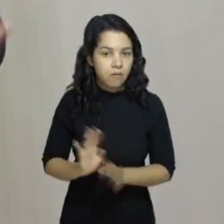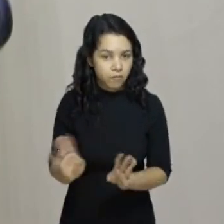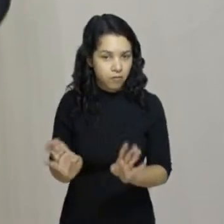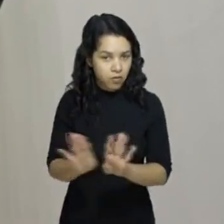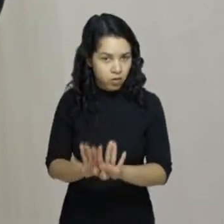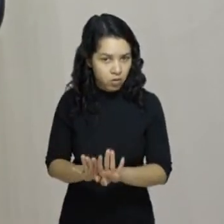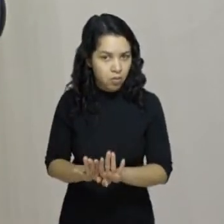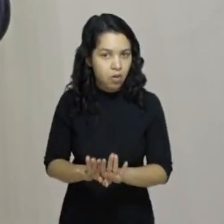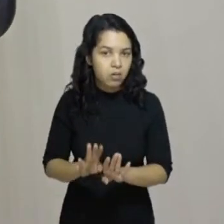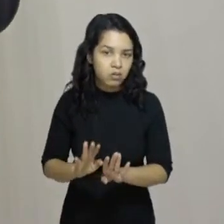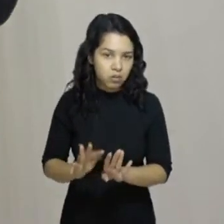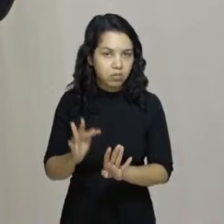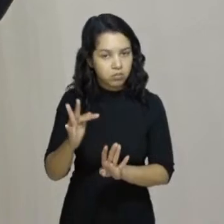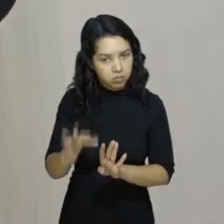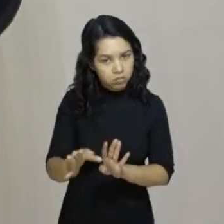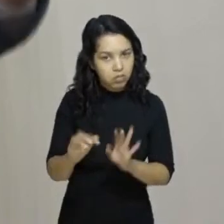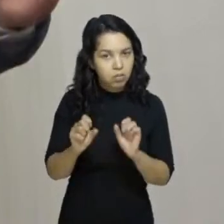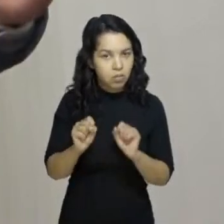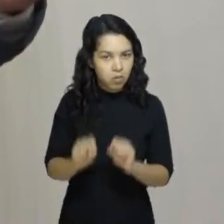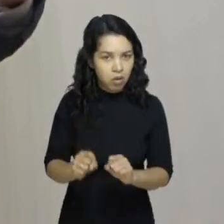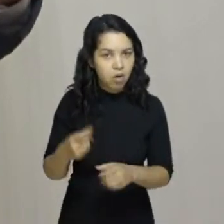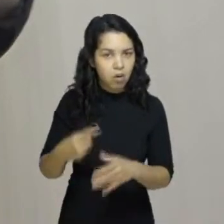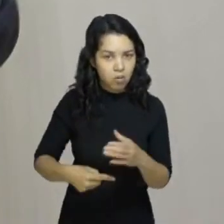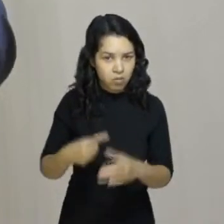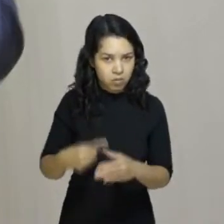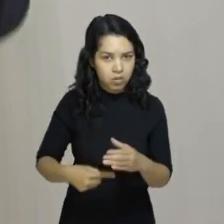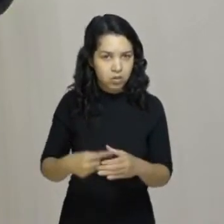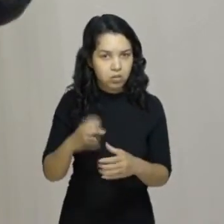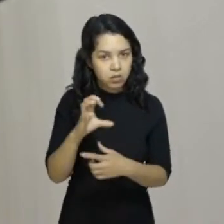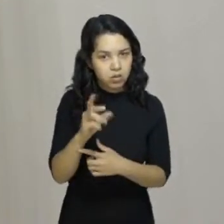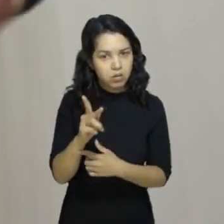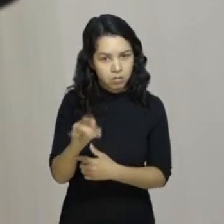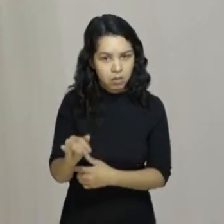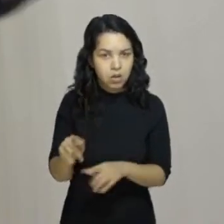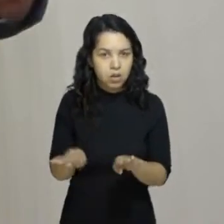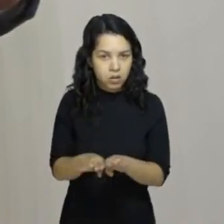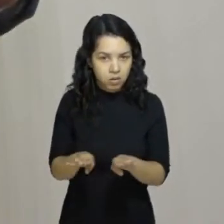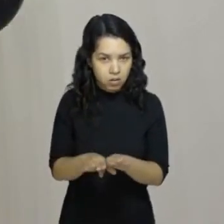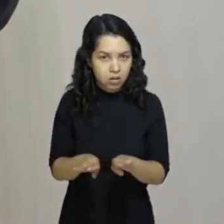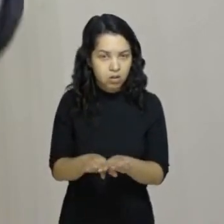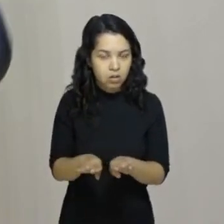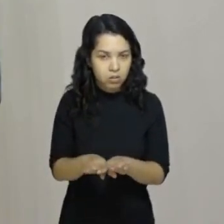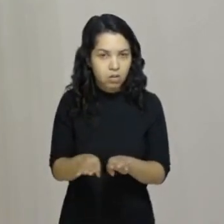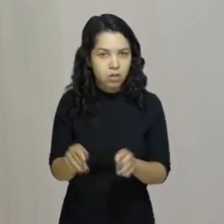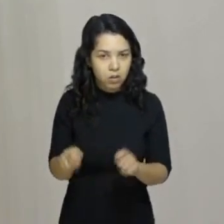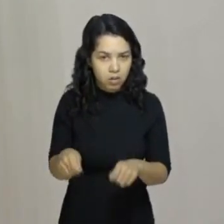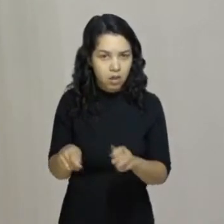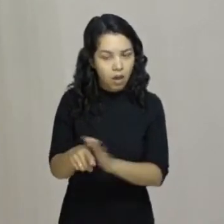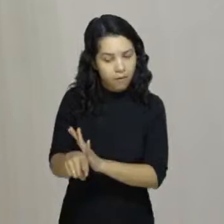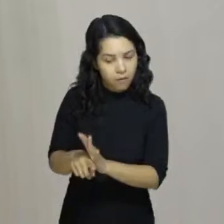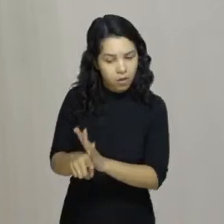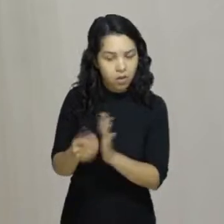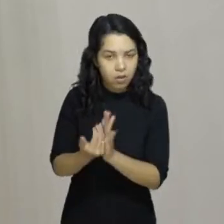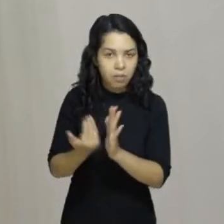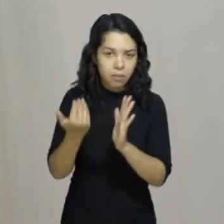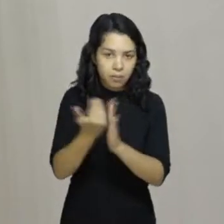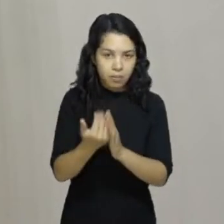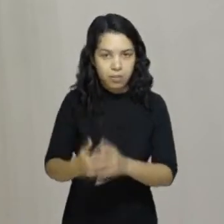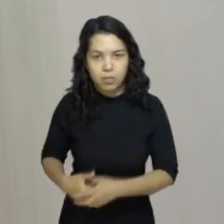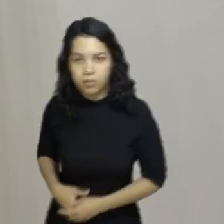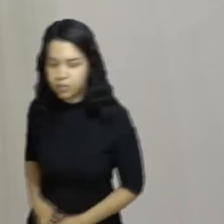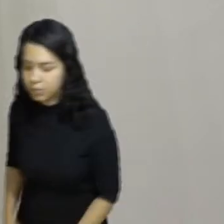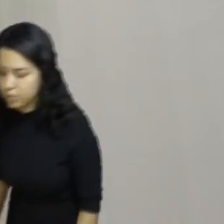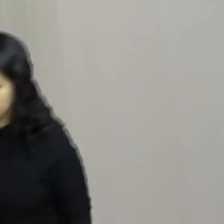uma eventual comissão parlamentar inquérito tem muito mais poder de investigação do que uma comissão especial